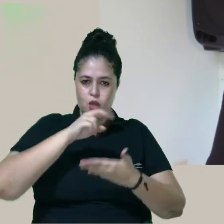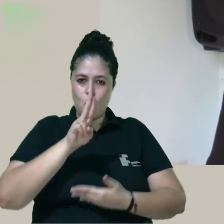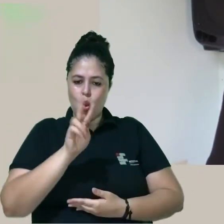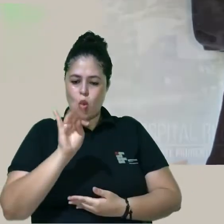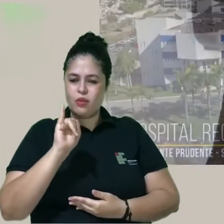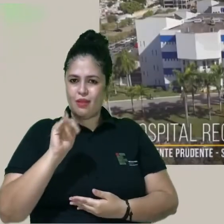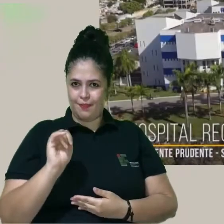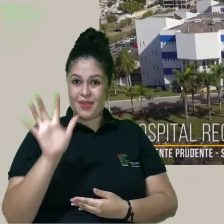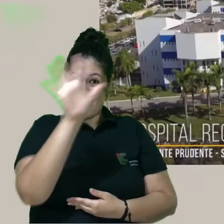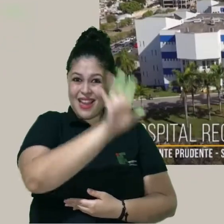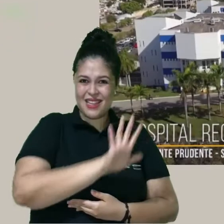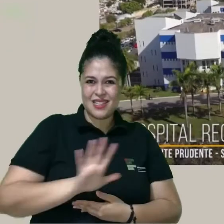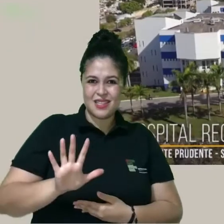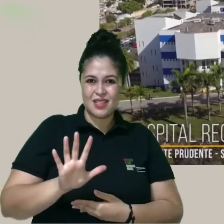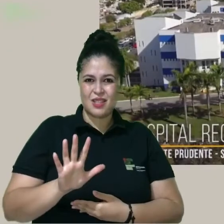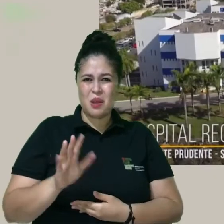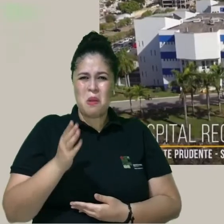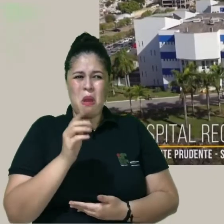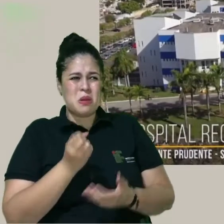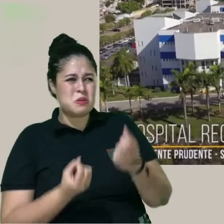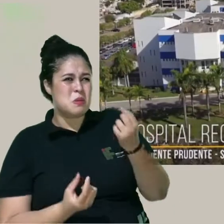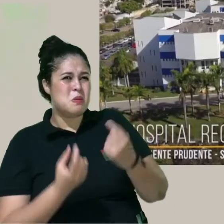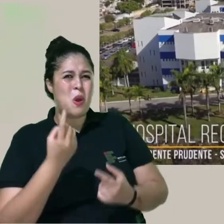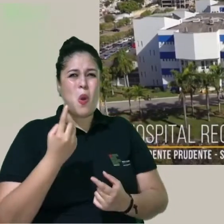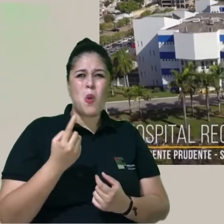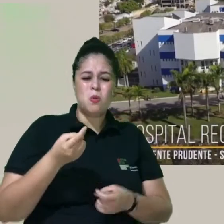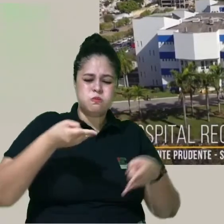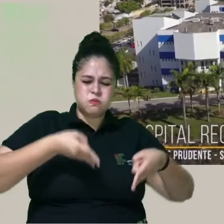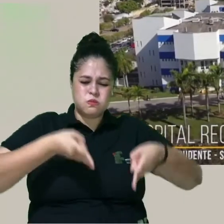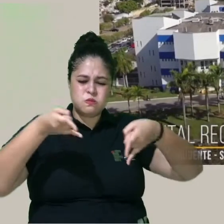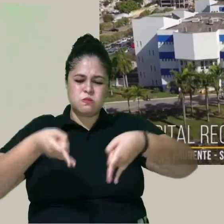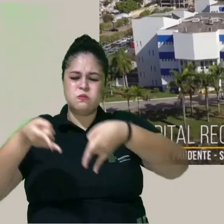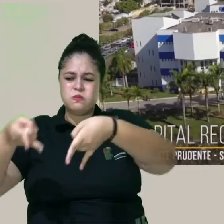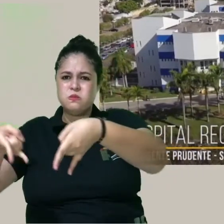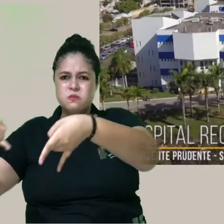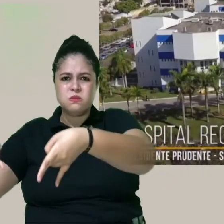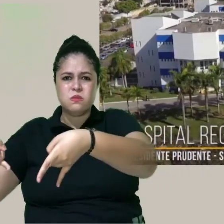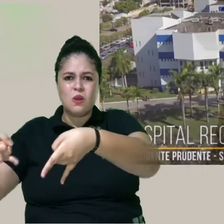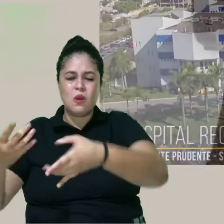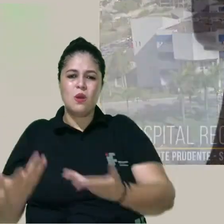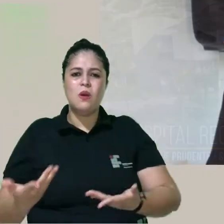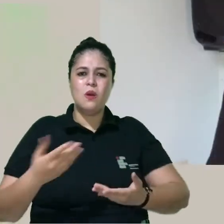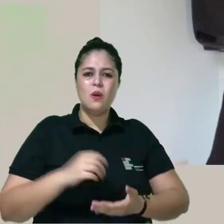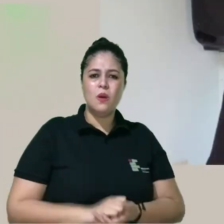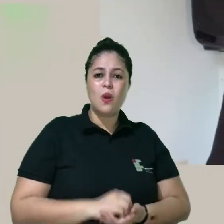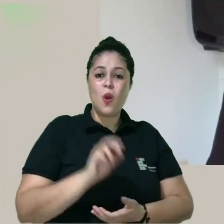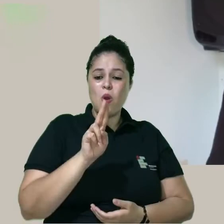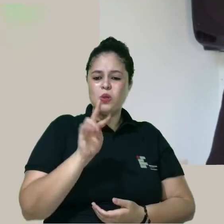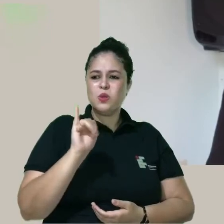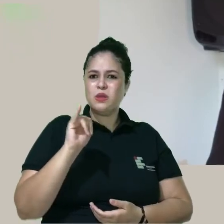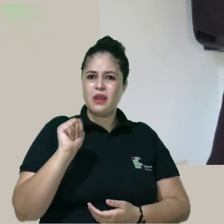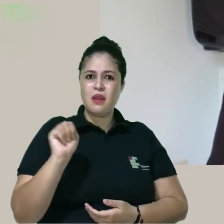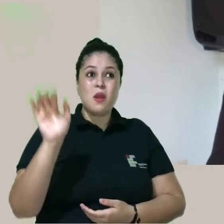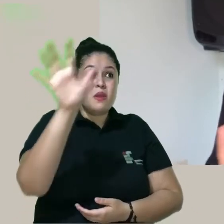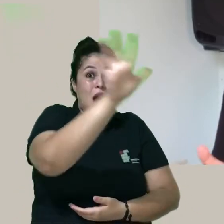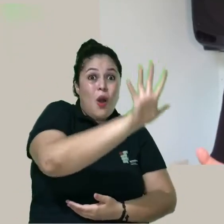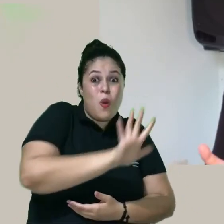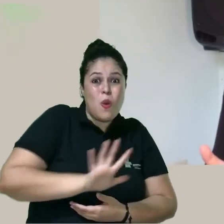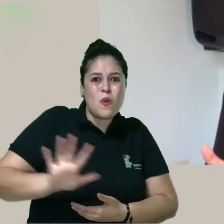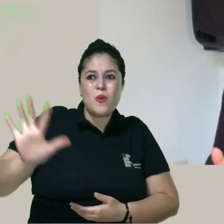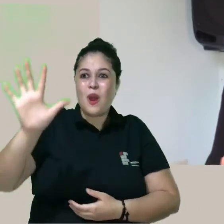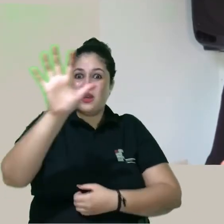na região haviam cerca de uma dezena de leitos de UTI, por exemplo, né, para uma população